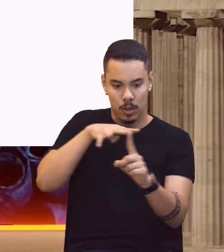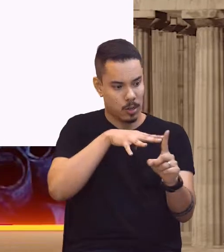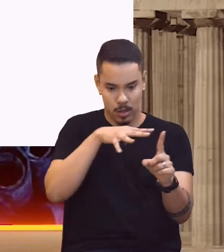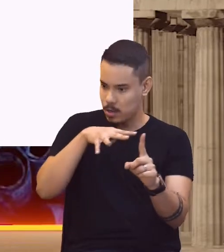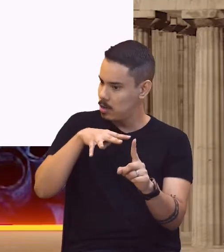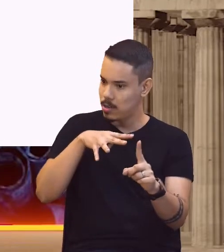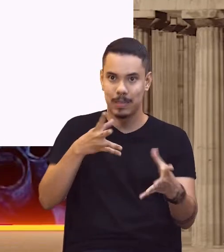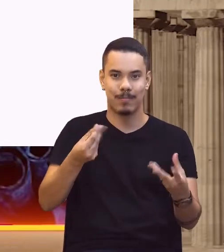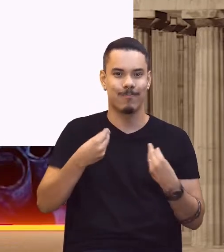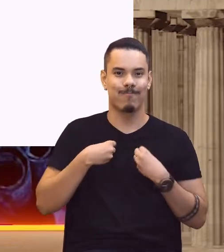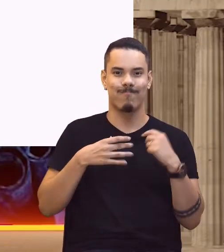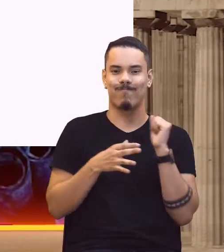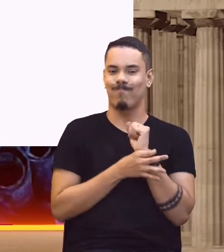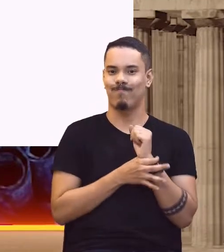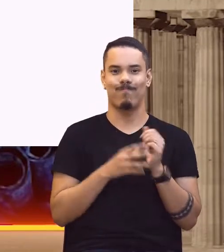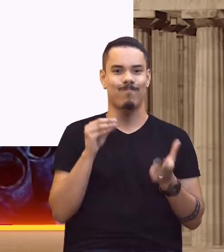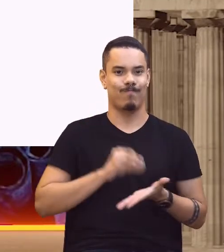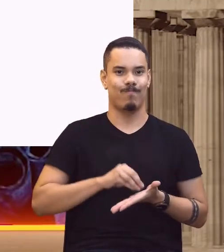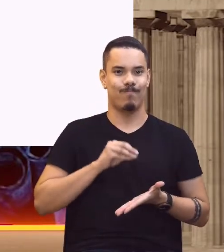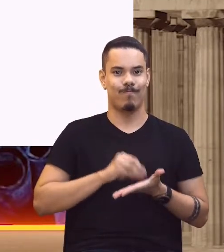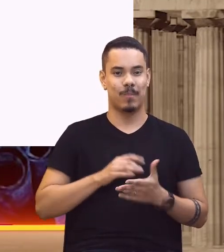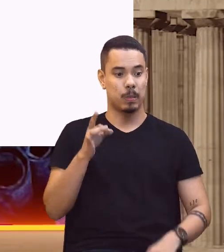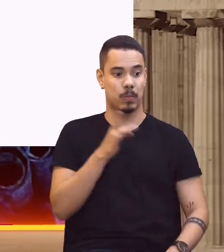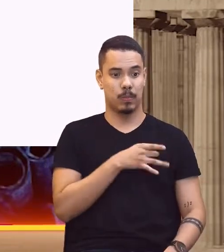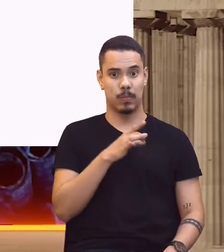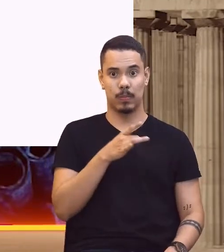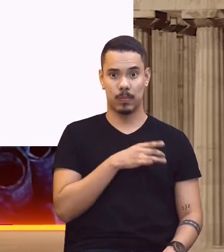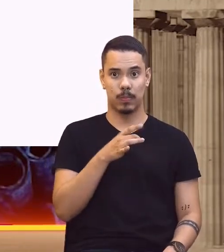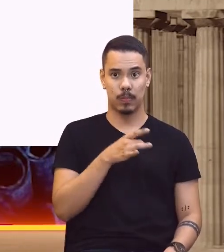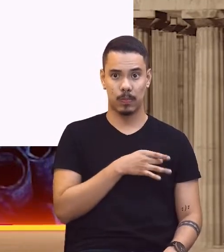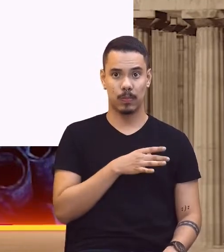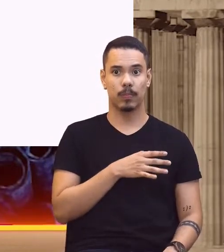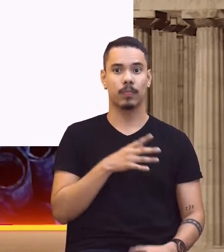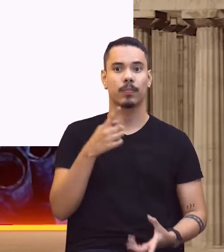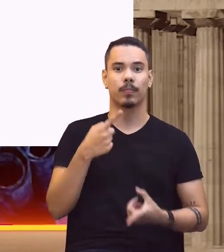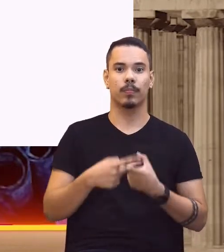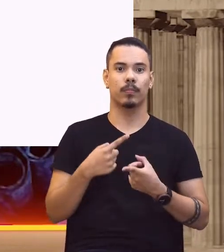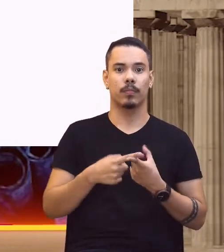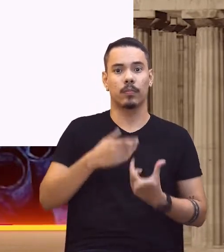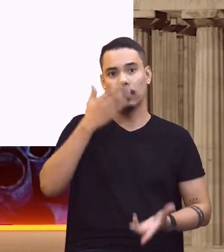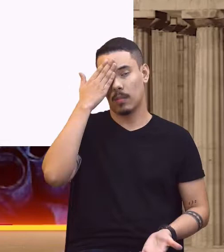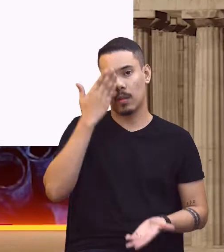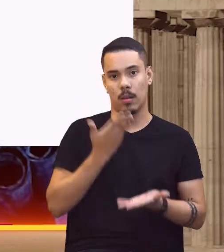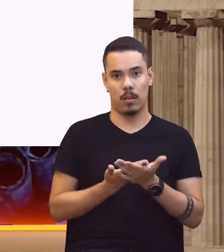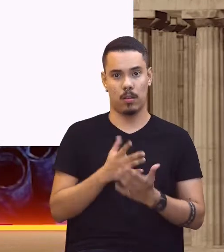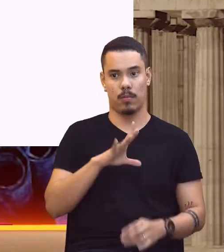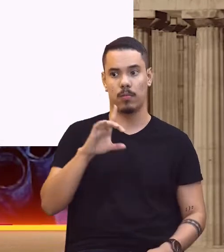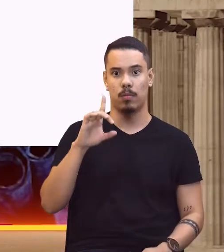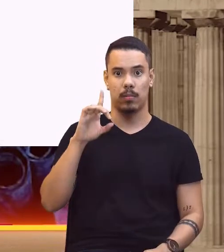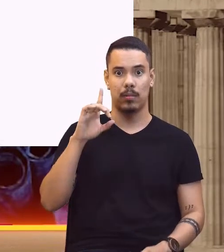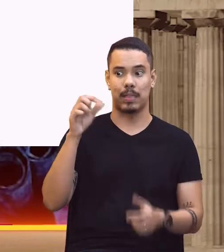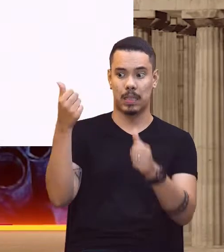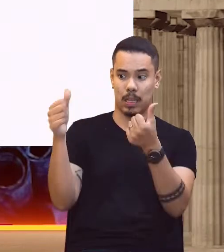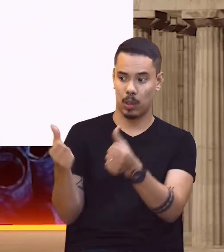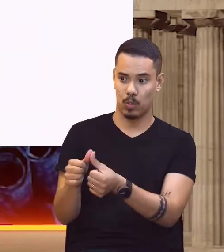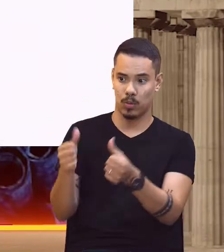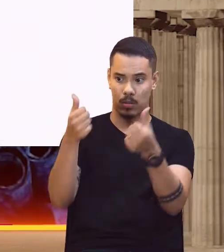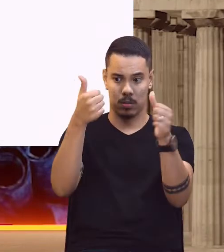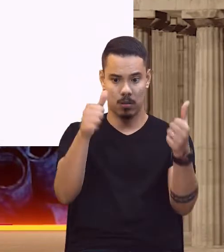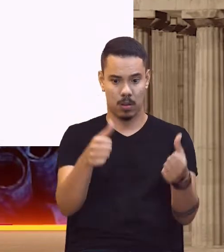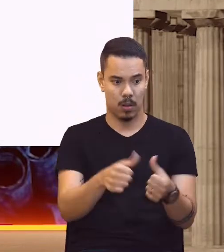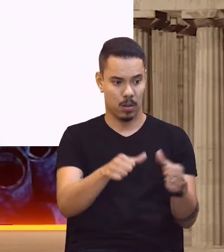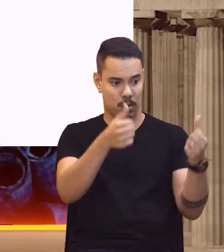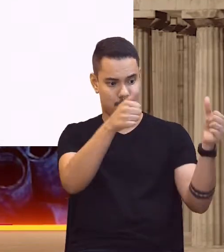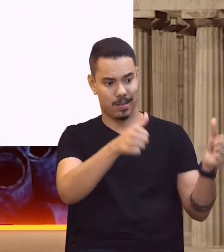povos. O medo, a insegurança, será porque eles acreditavam muito nos deuses. Será que os meus deuses